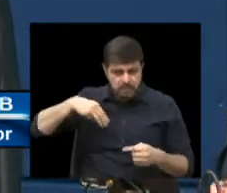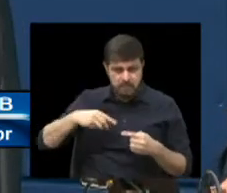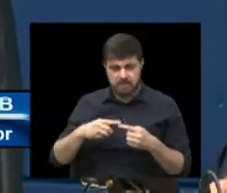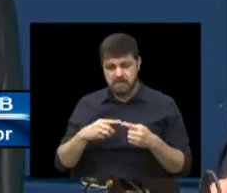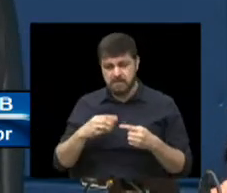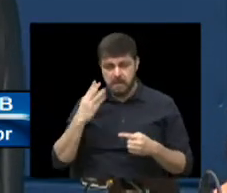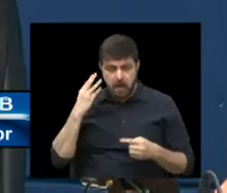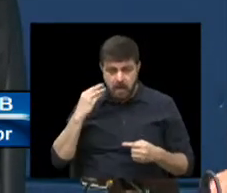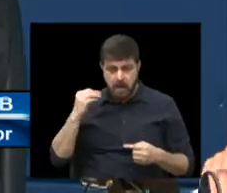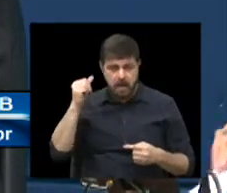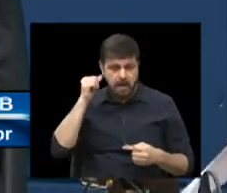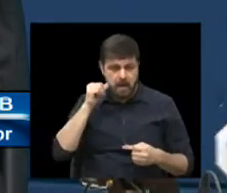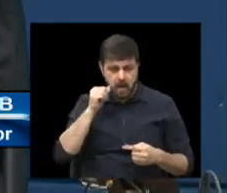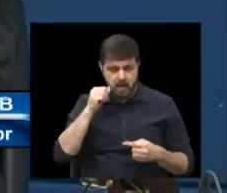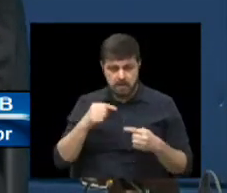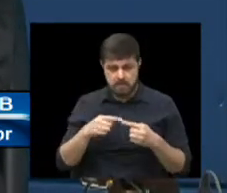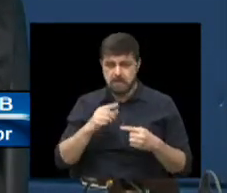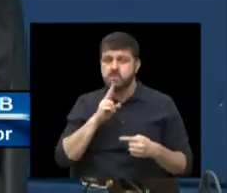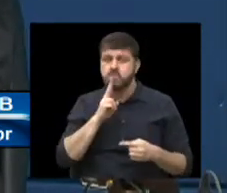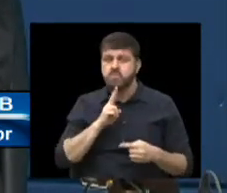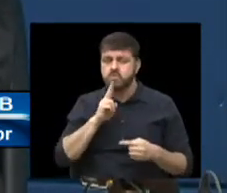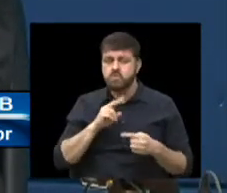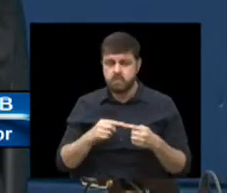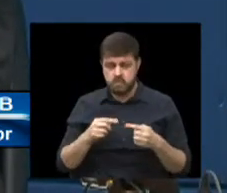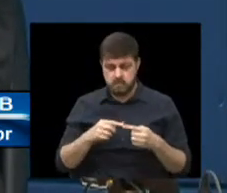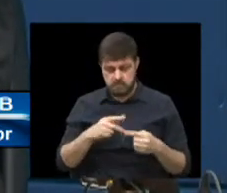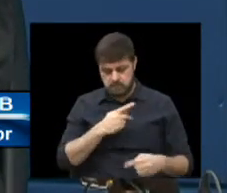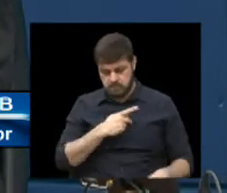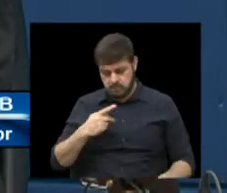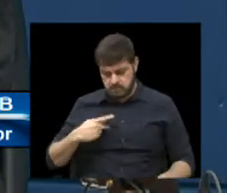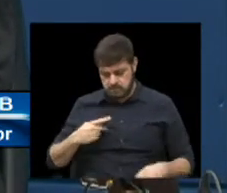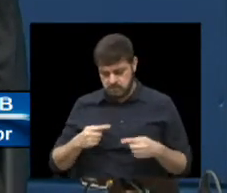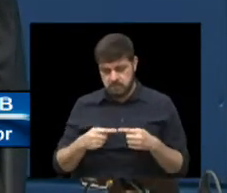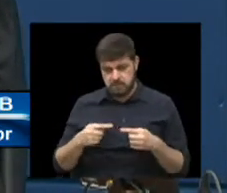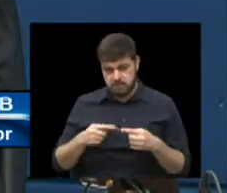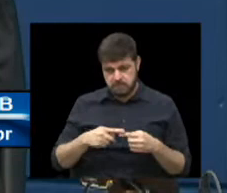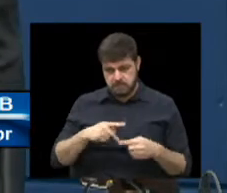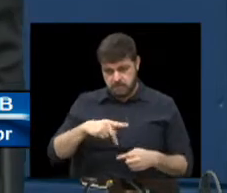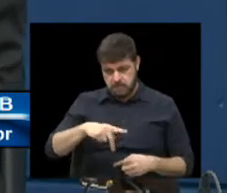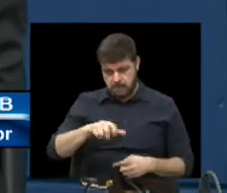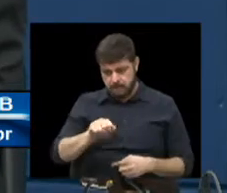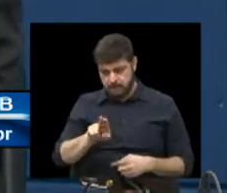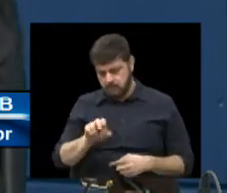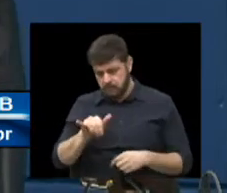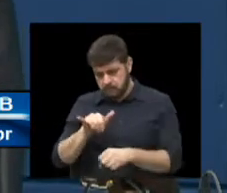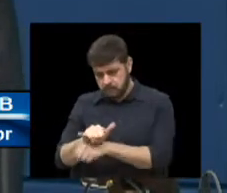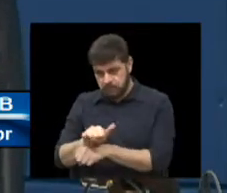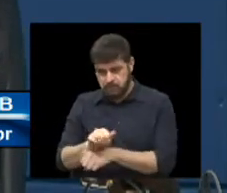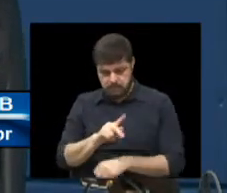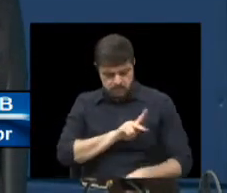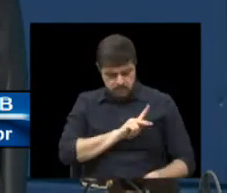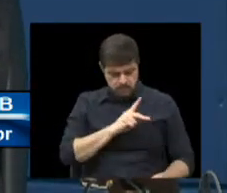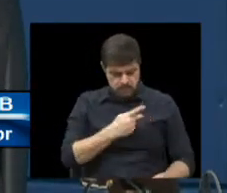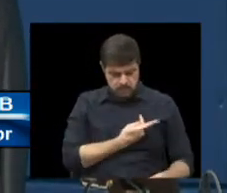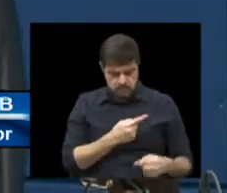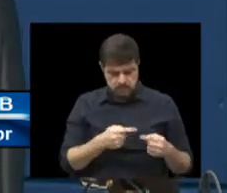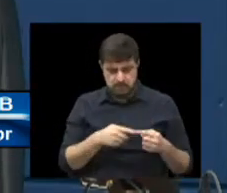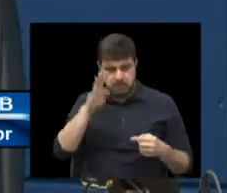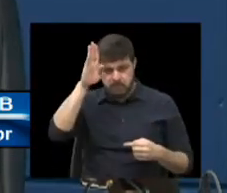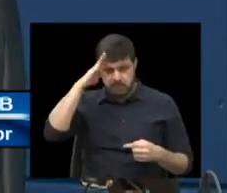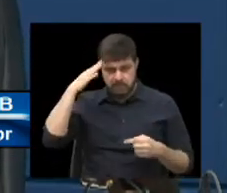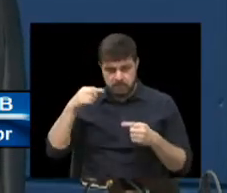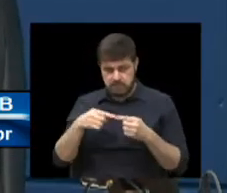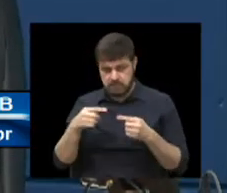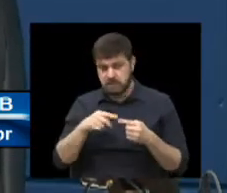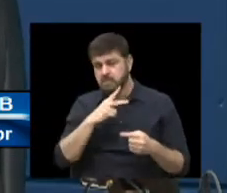sim, Mariana Conte, sim, Nelson Osseri, sim, Pastor Elias Azevedo, sim, Paulo Galtério ausente, Paulo Haddad, sim, Pedro Tourinho, sim,